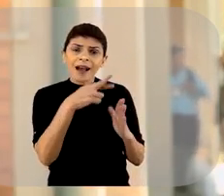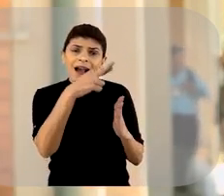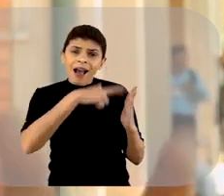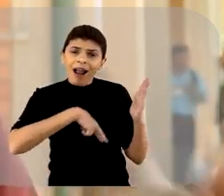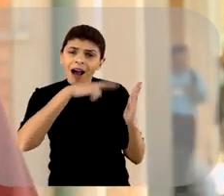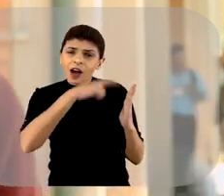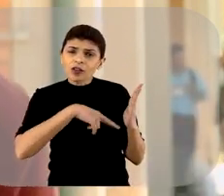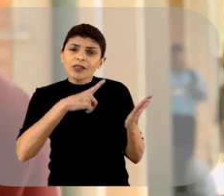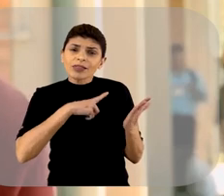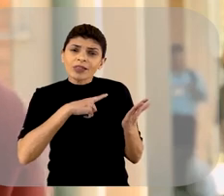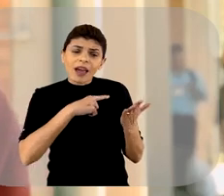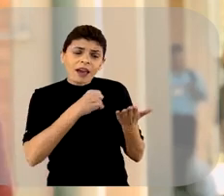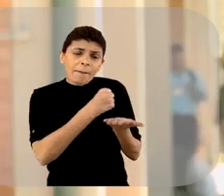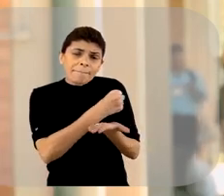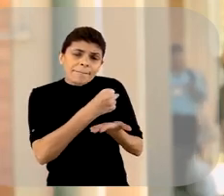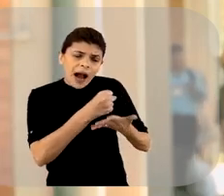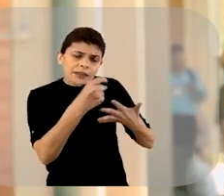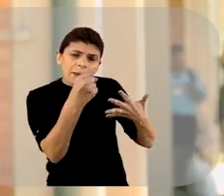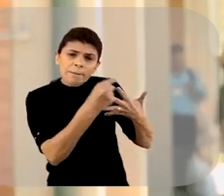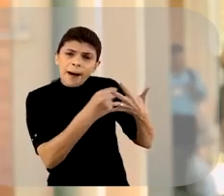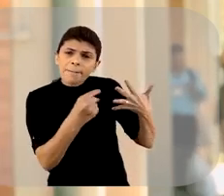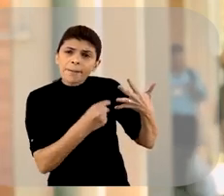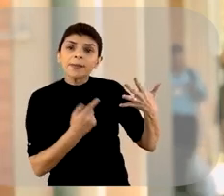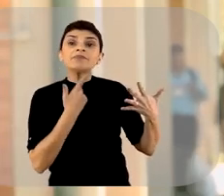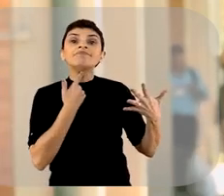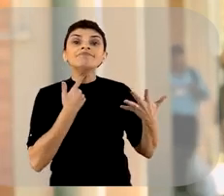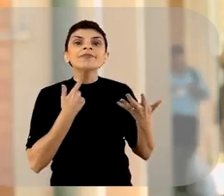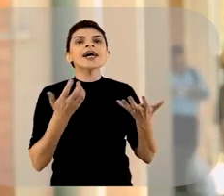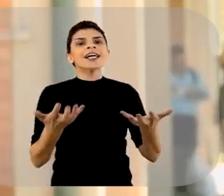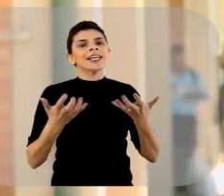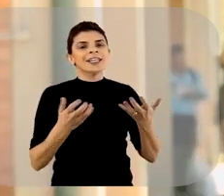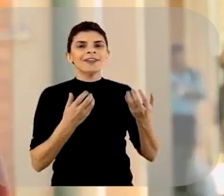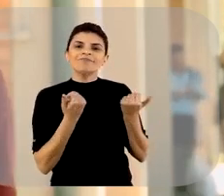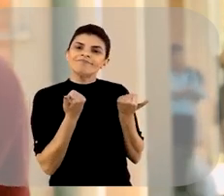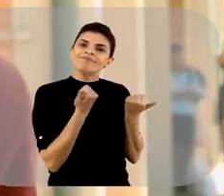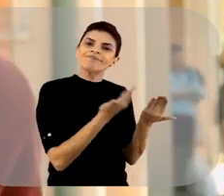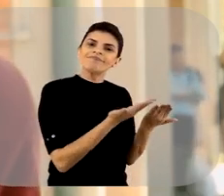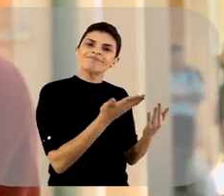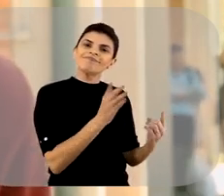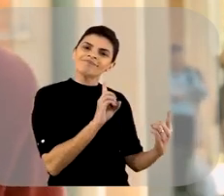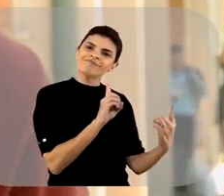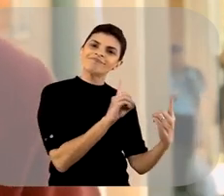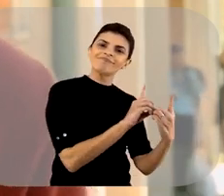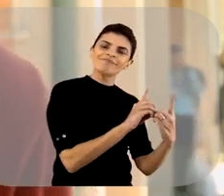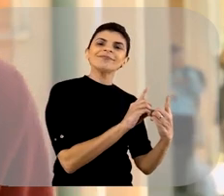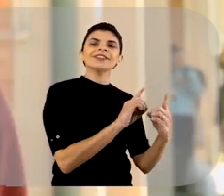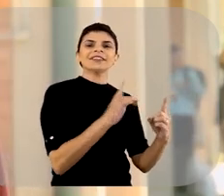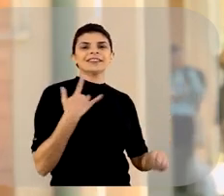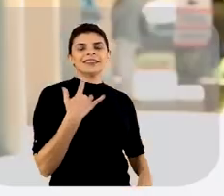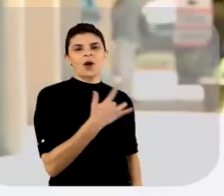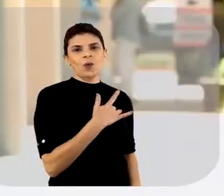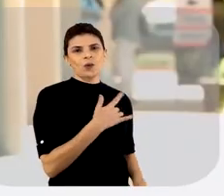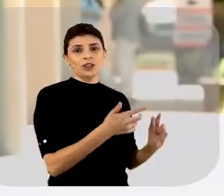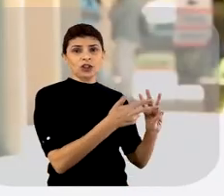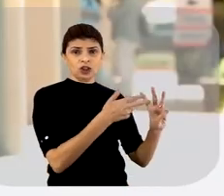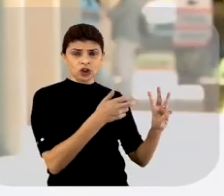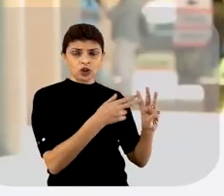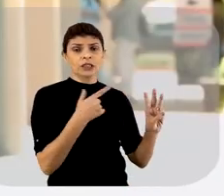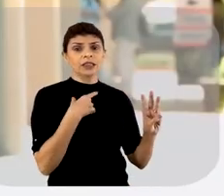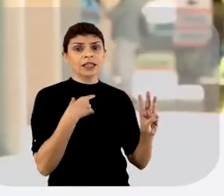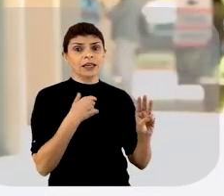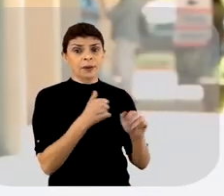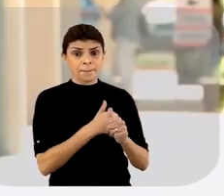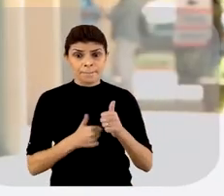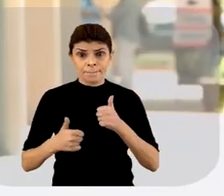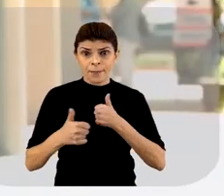relatório tem as bases do que se desejava para a atenção à saúde indígena no país, do que se propunha. Eu acho que tem dois protagonistas